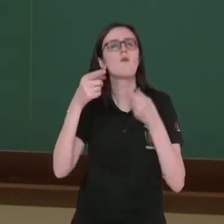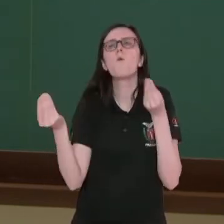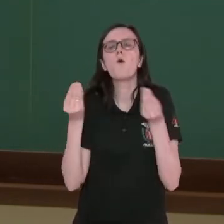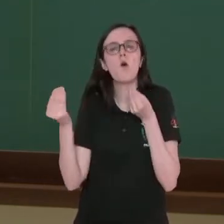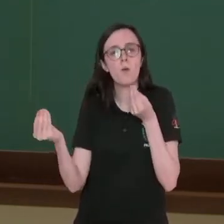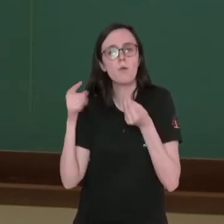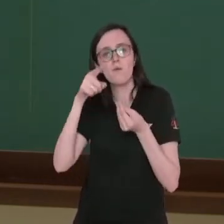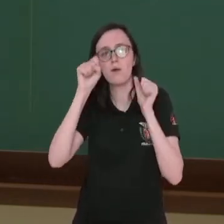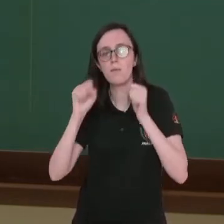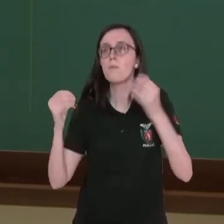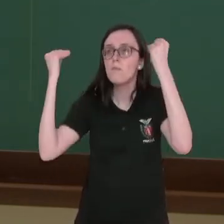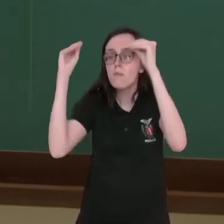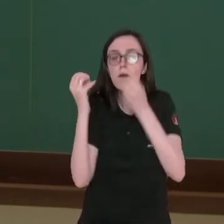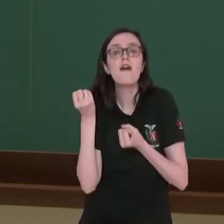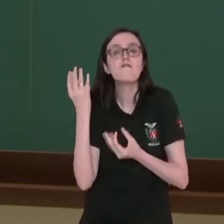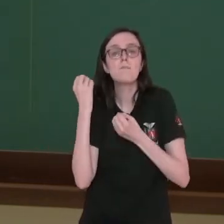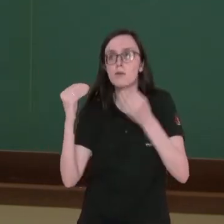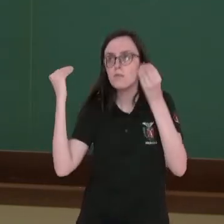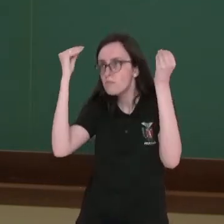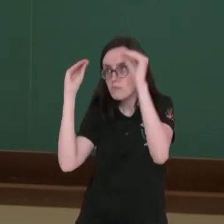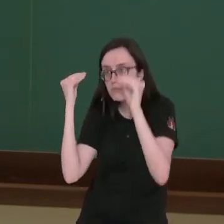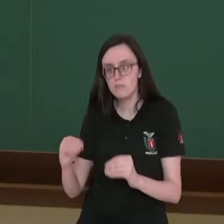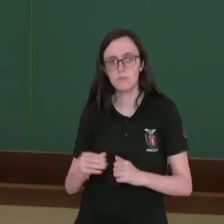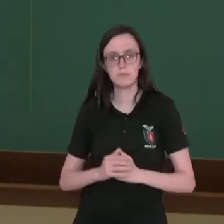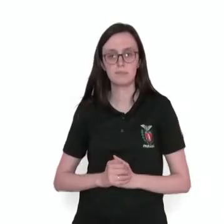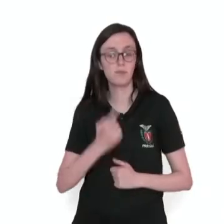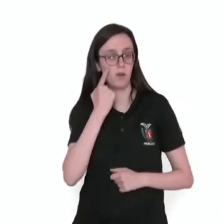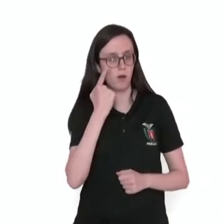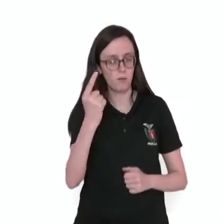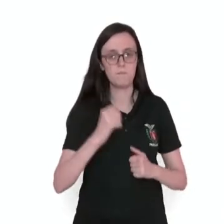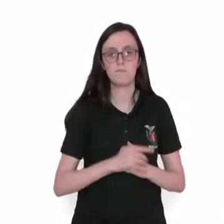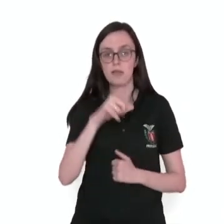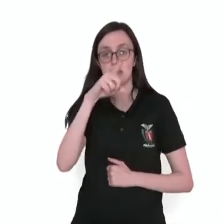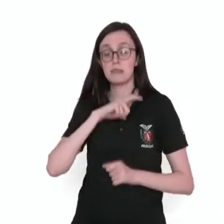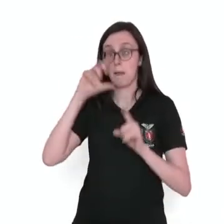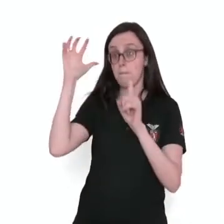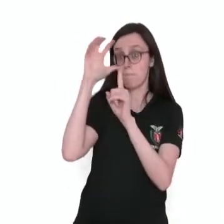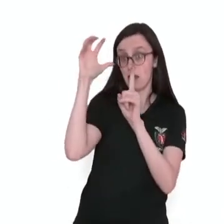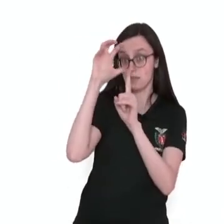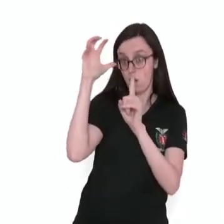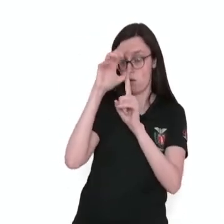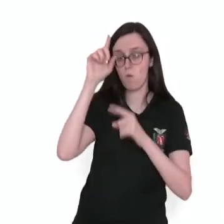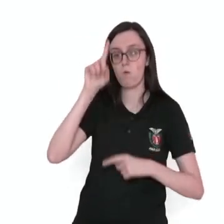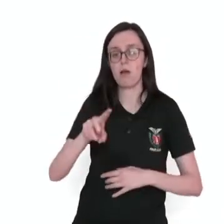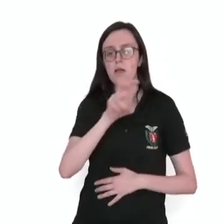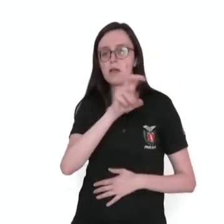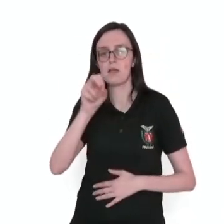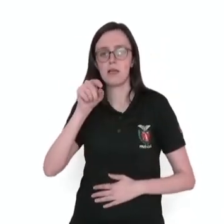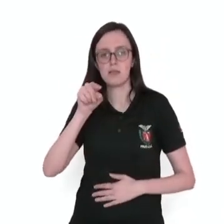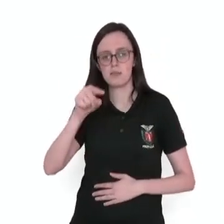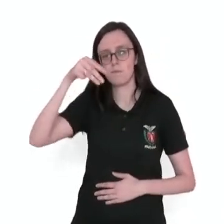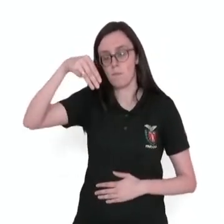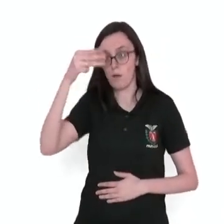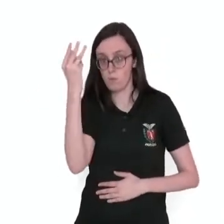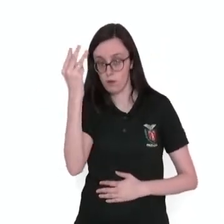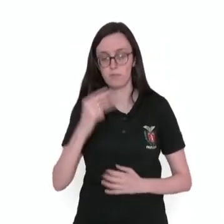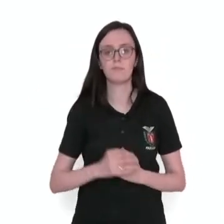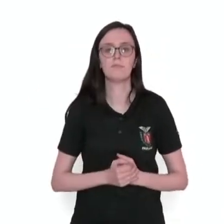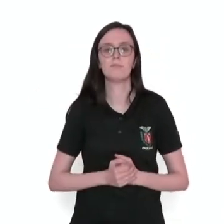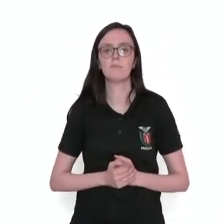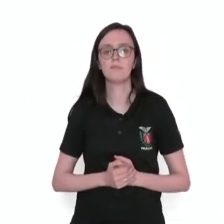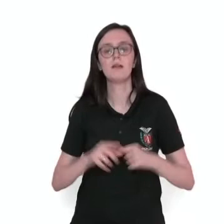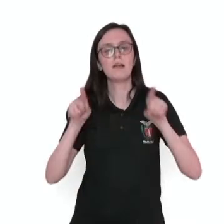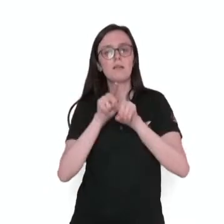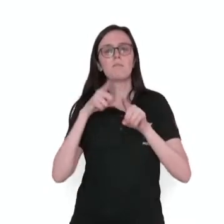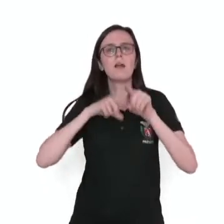e escreve os dados do lado. Ó, você tem a pressão, 500 Newton por metro quadrado, você tem